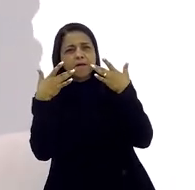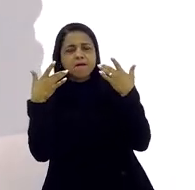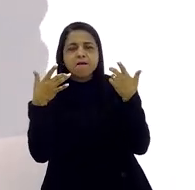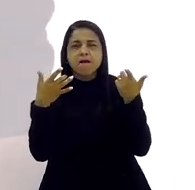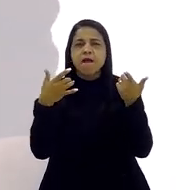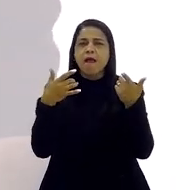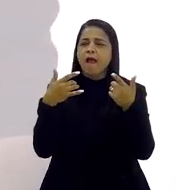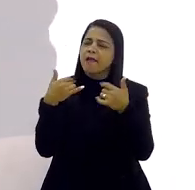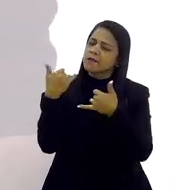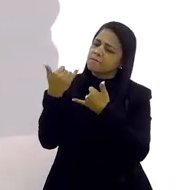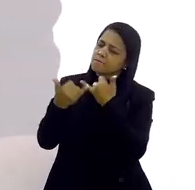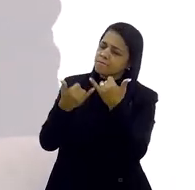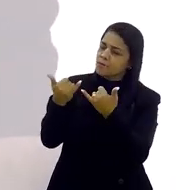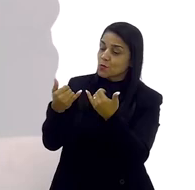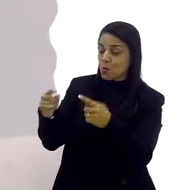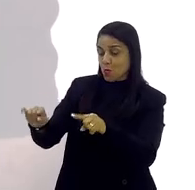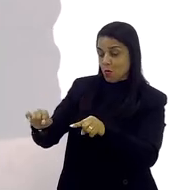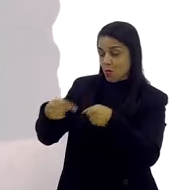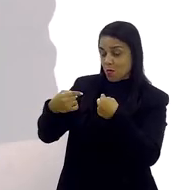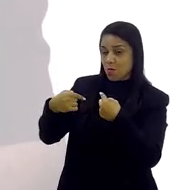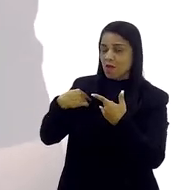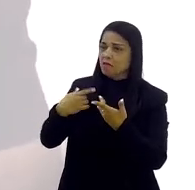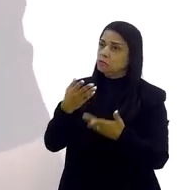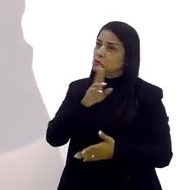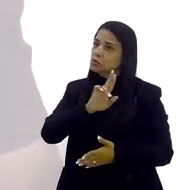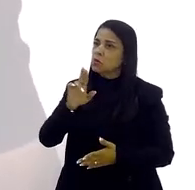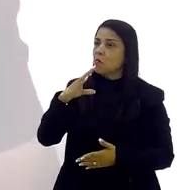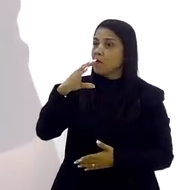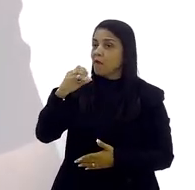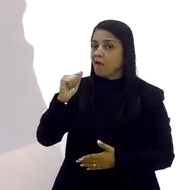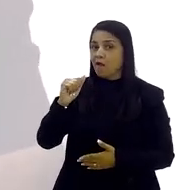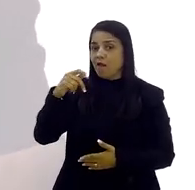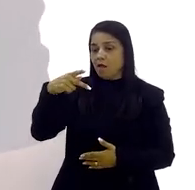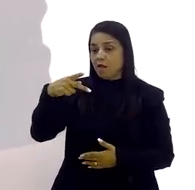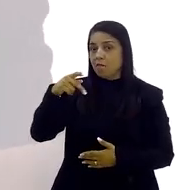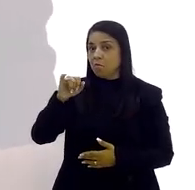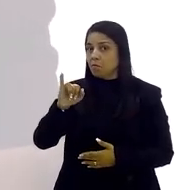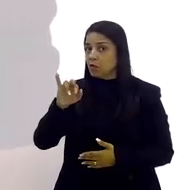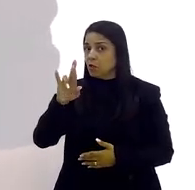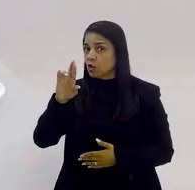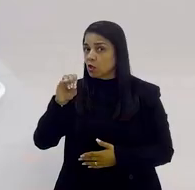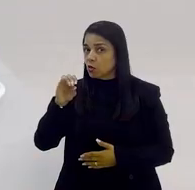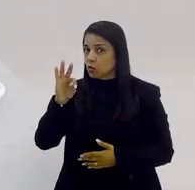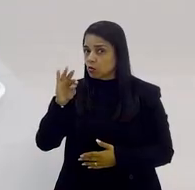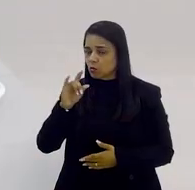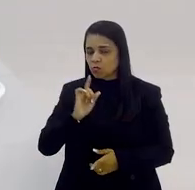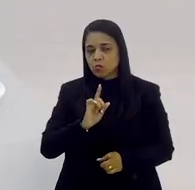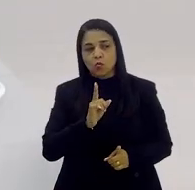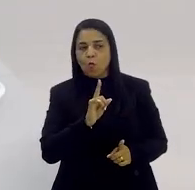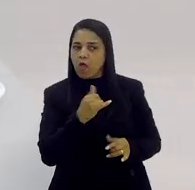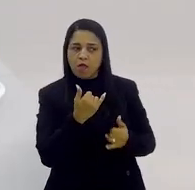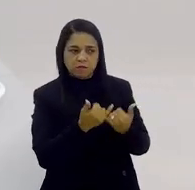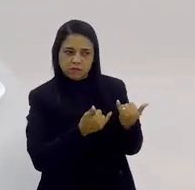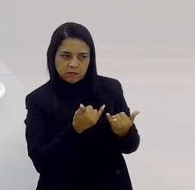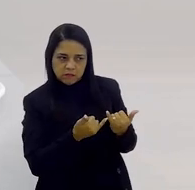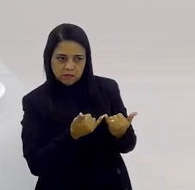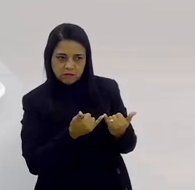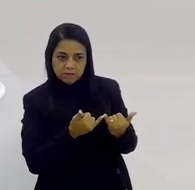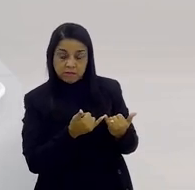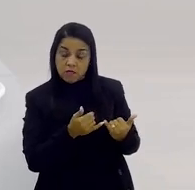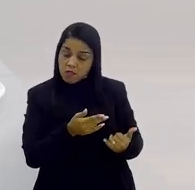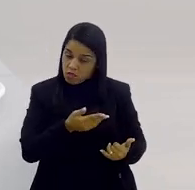e uma vez ele brincou ai ele poderia colocar o nome de Capiroto eu falei não é brincadeira